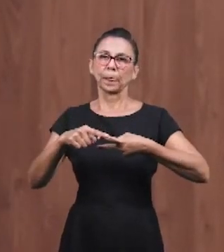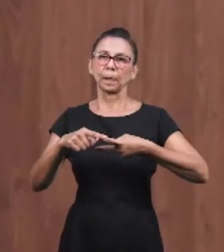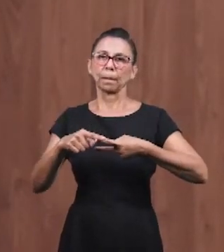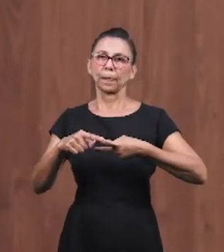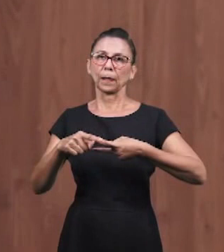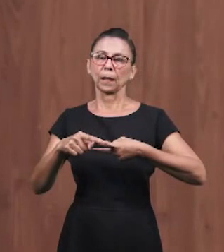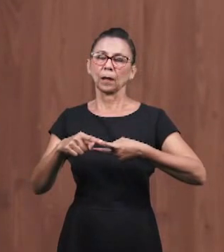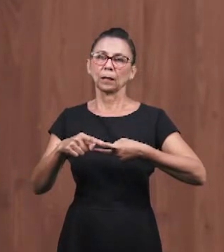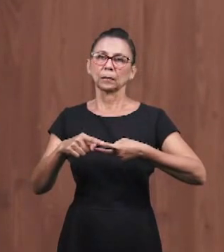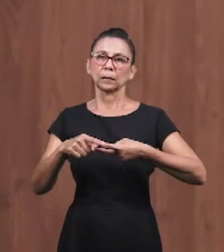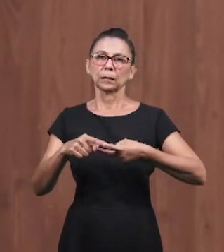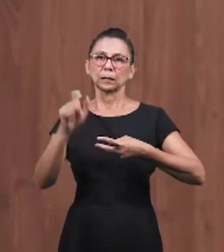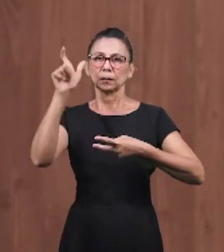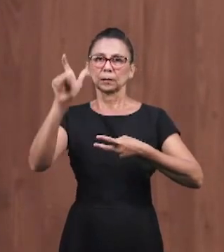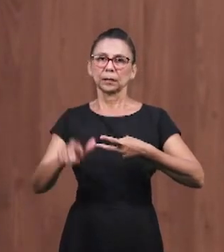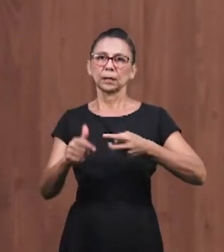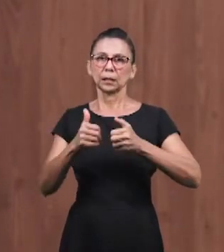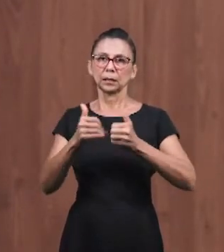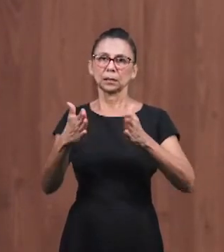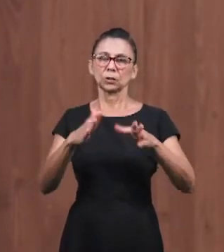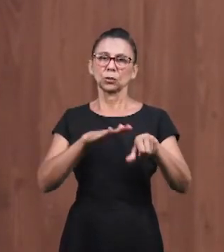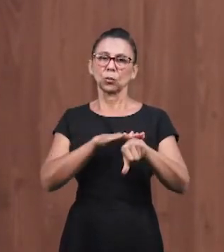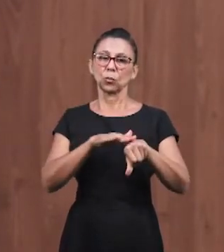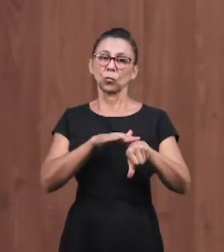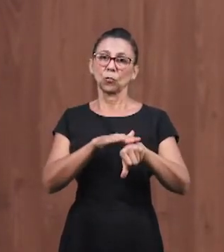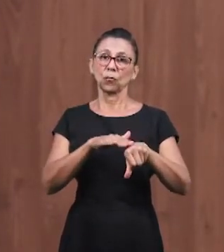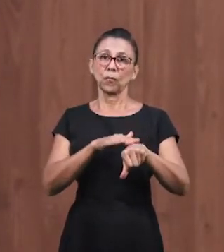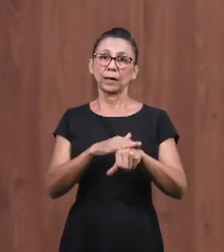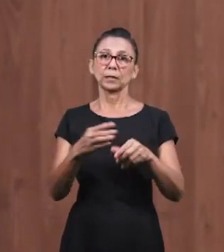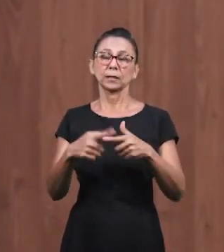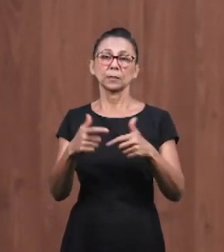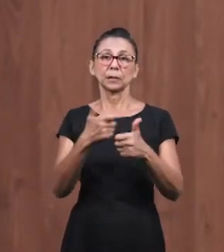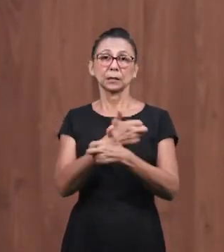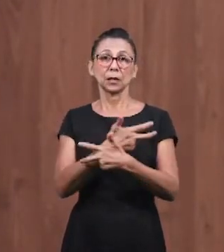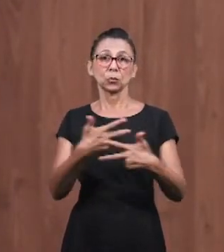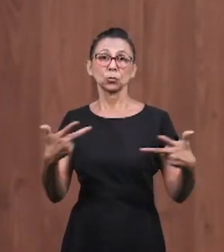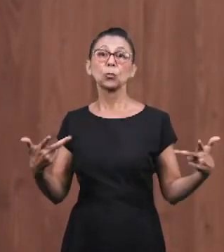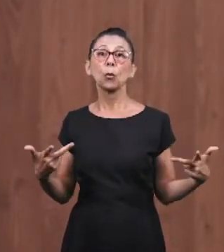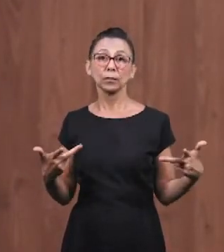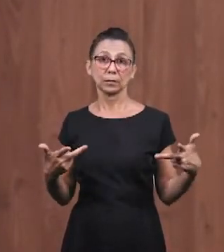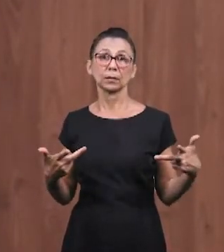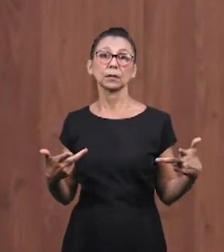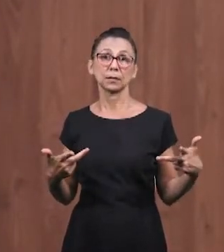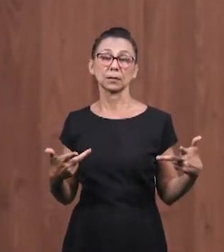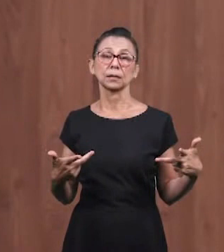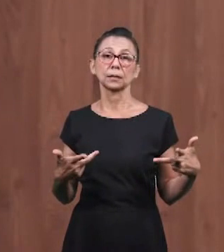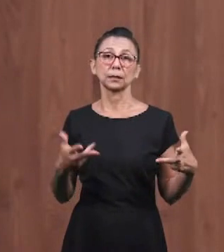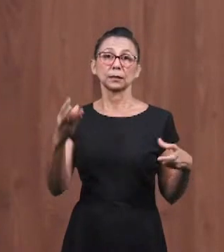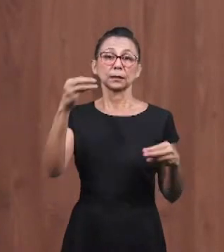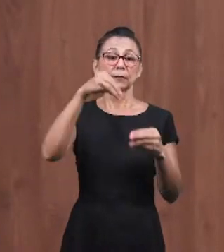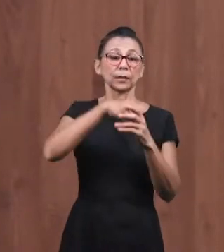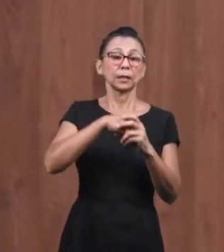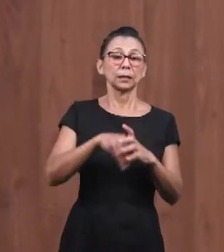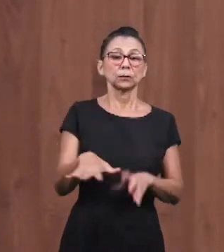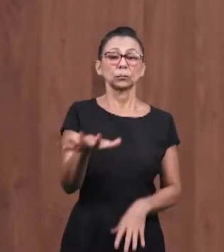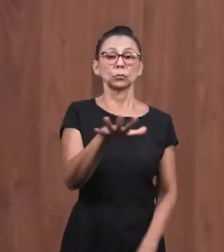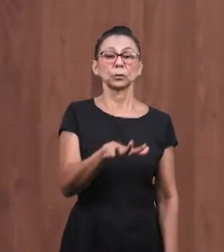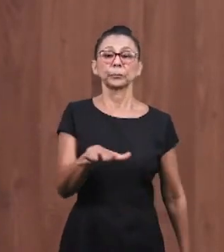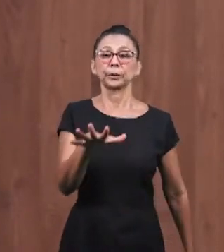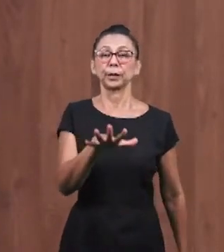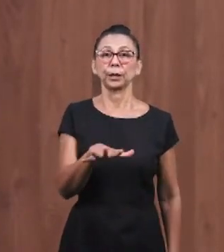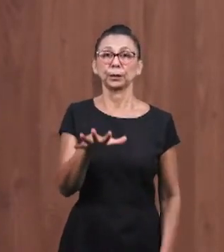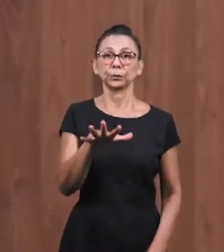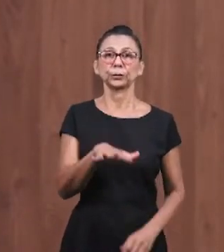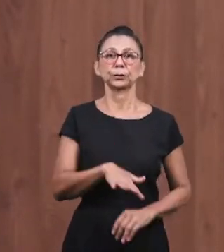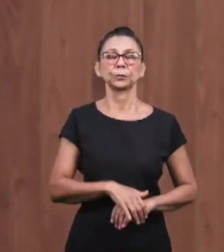ali o diálogo, quanto dos elementos que faziam parte ou que compunham aquele ambiente ali que envolvia